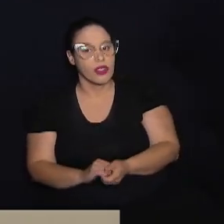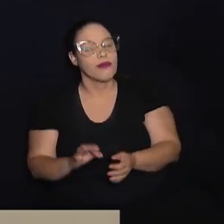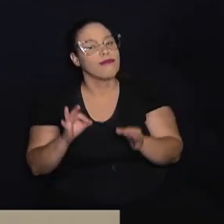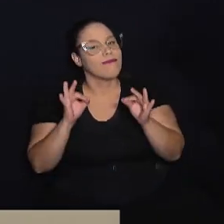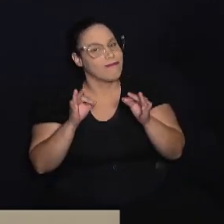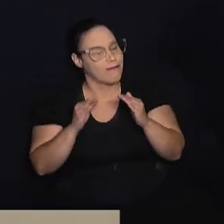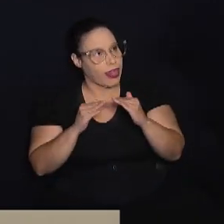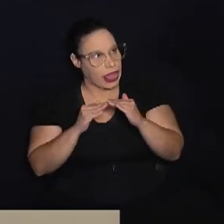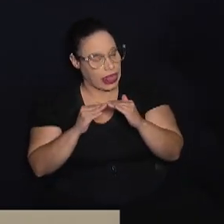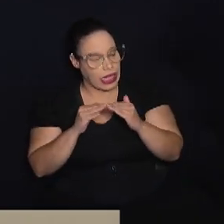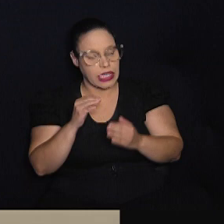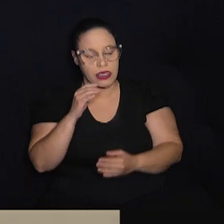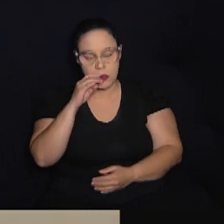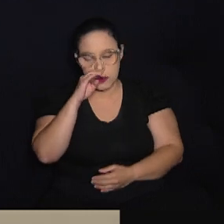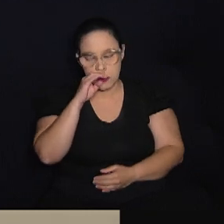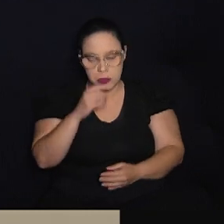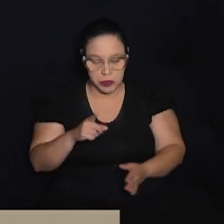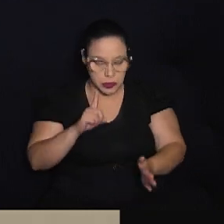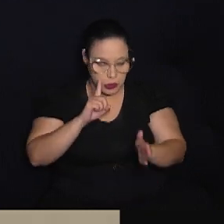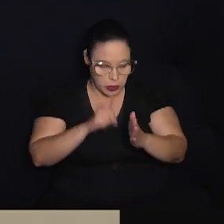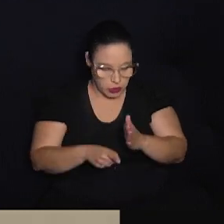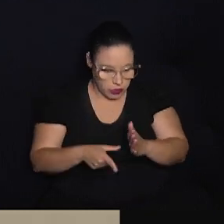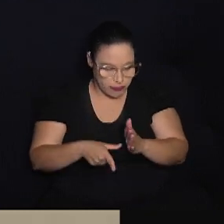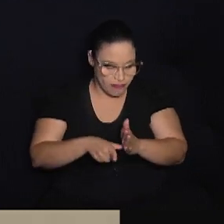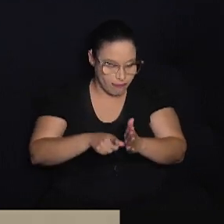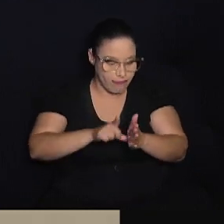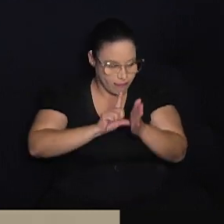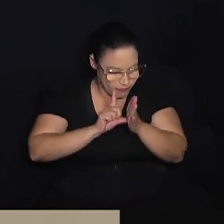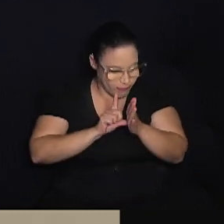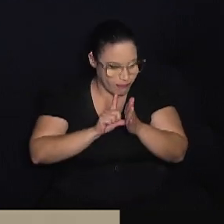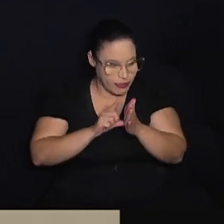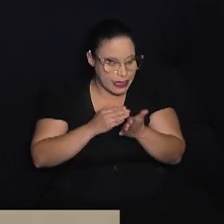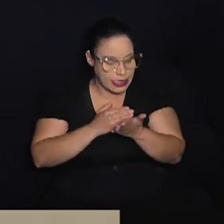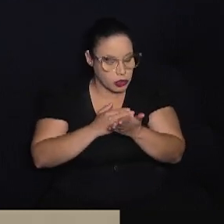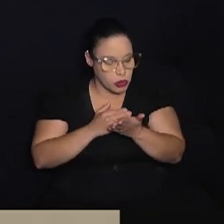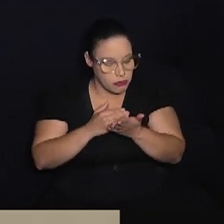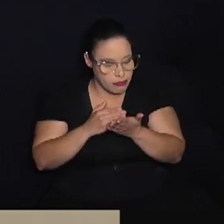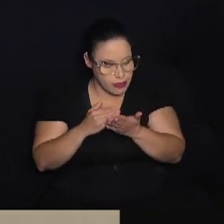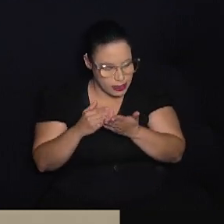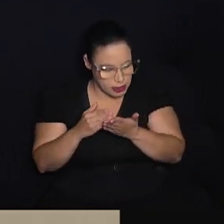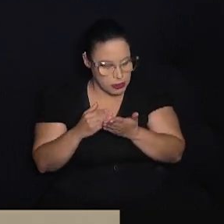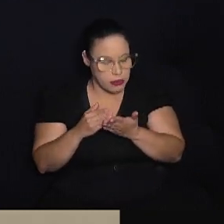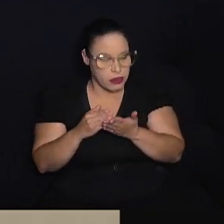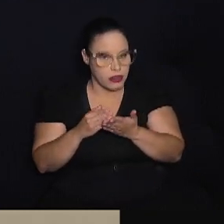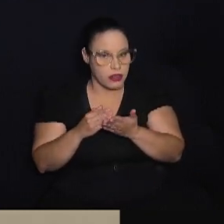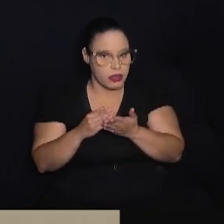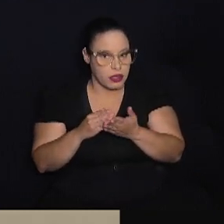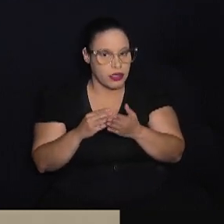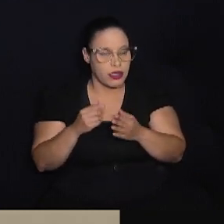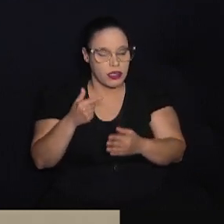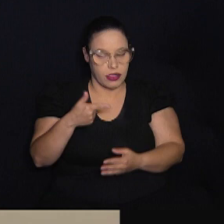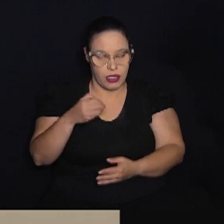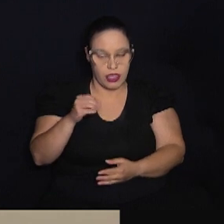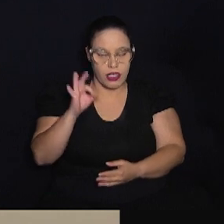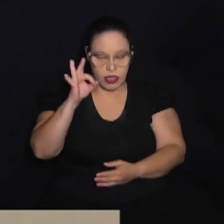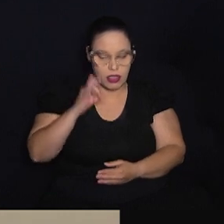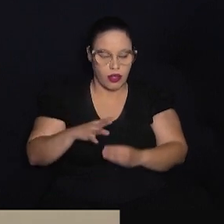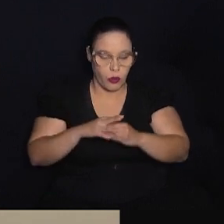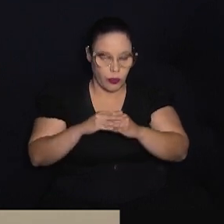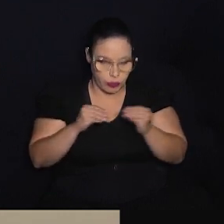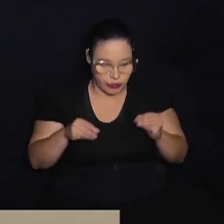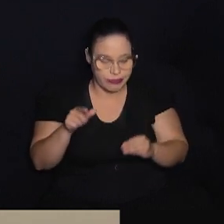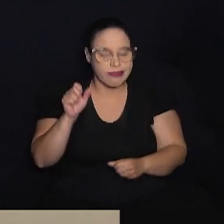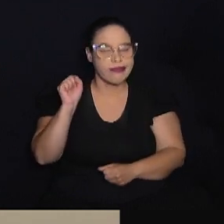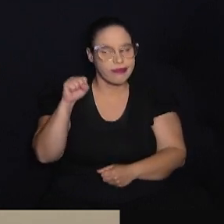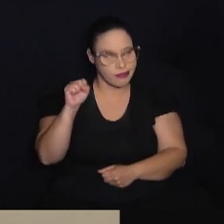Perfeito. Então, quando a gente tem o diagnóstico precoce em lesões iniciais, a gente tem mais de 70% de chance de cura, sim,